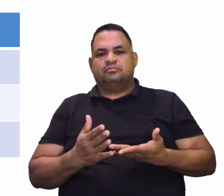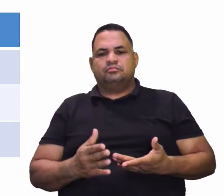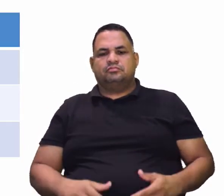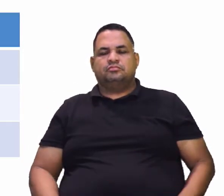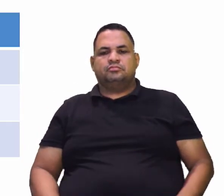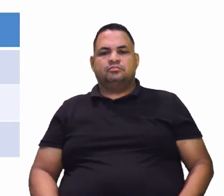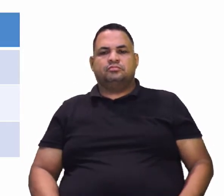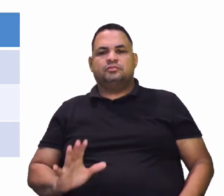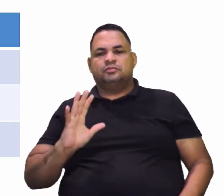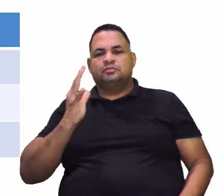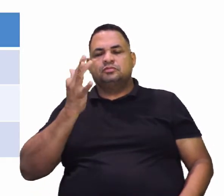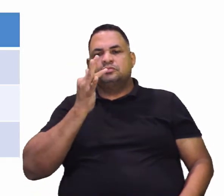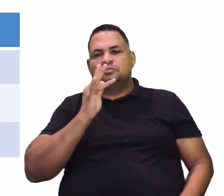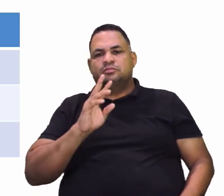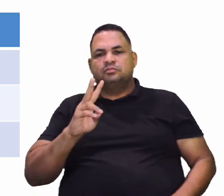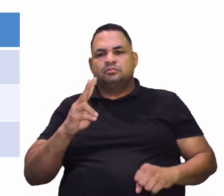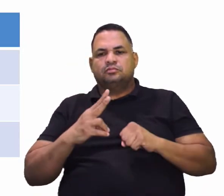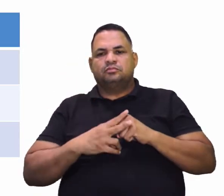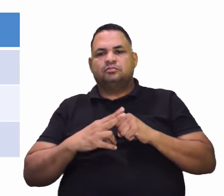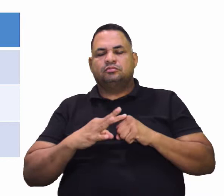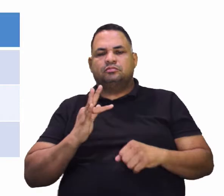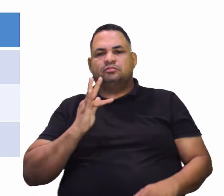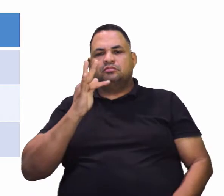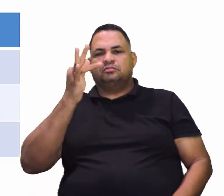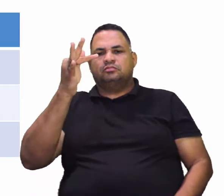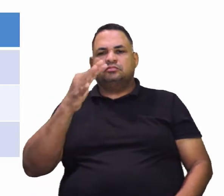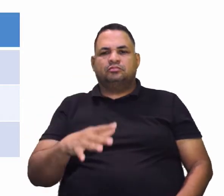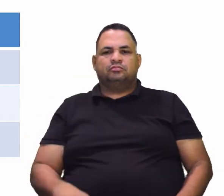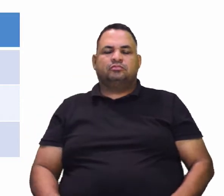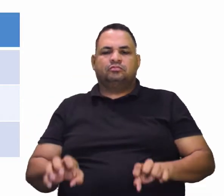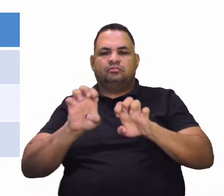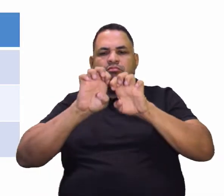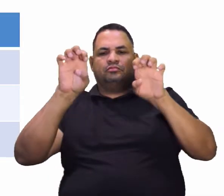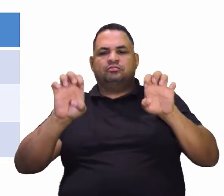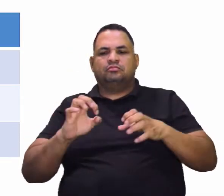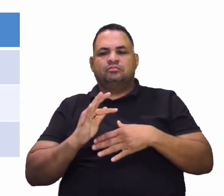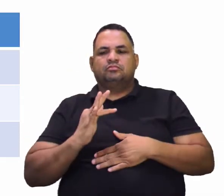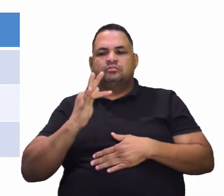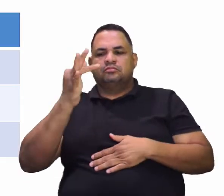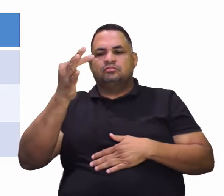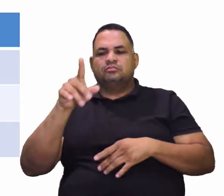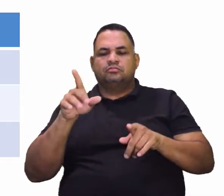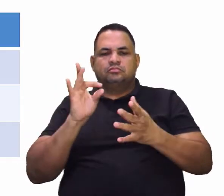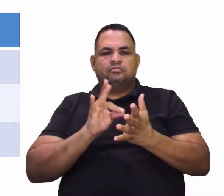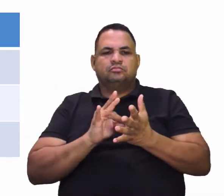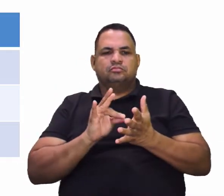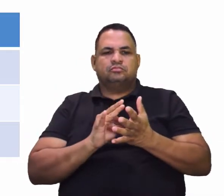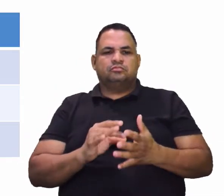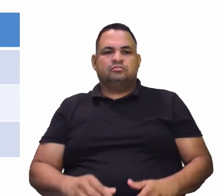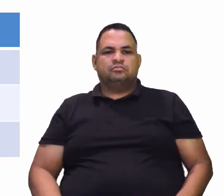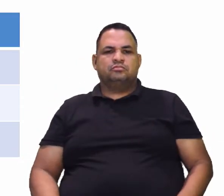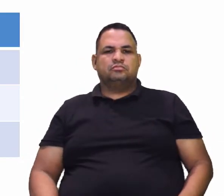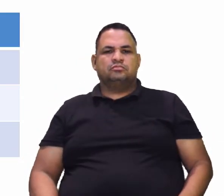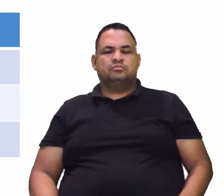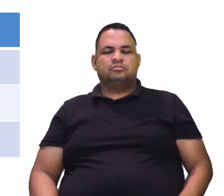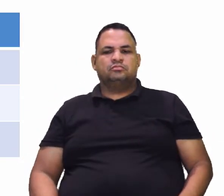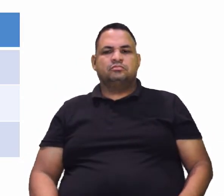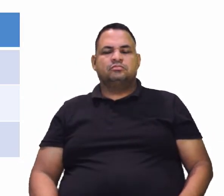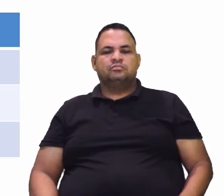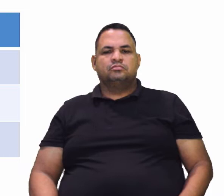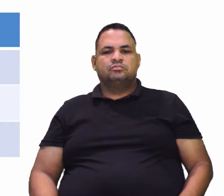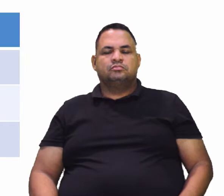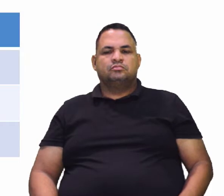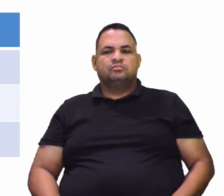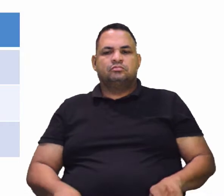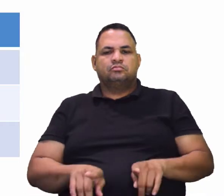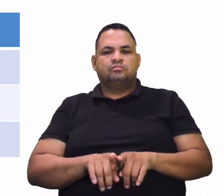meu tempo verbal, no futuro, essa estrutura do futuro, na verdade. O going to,